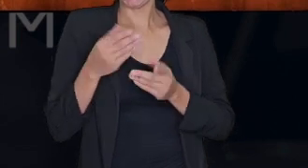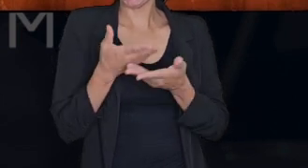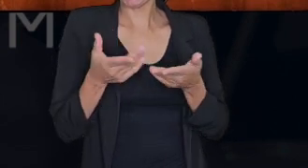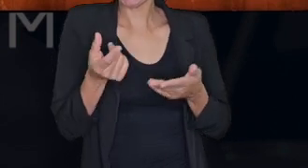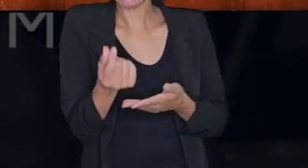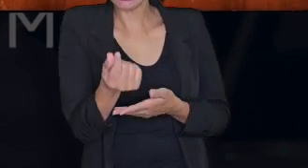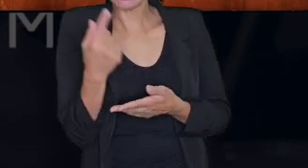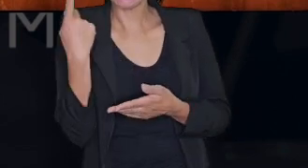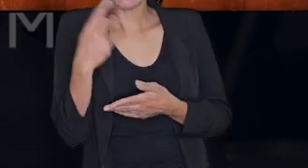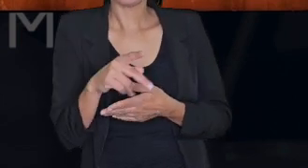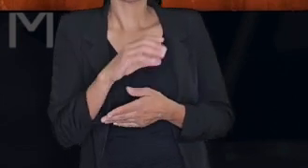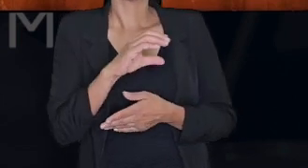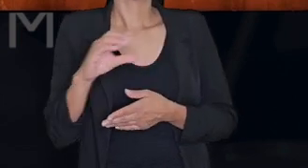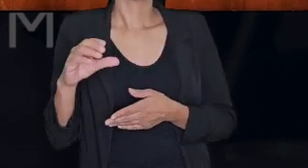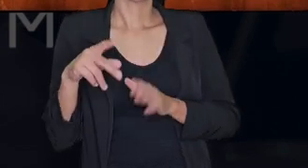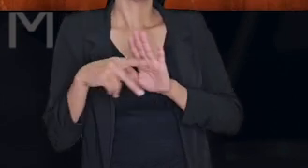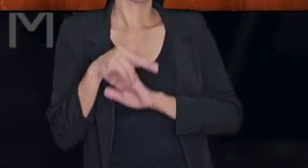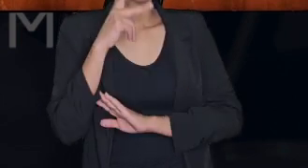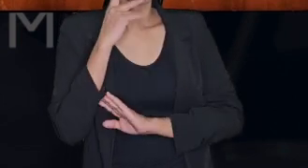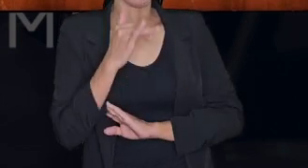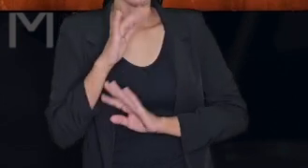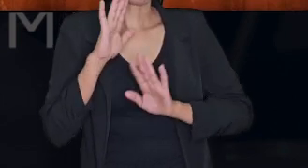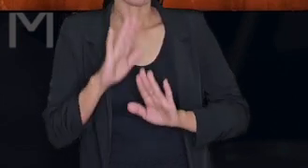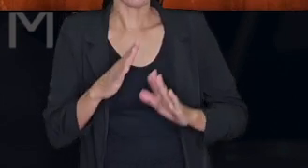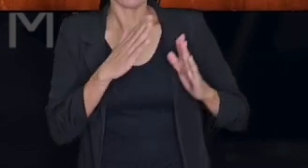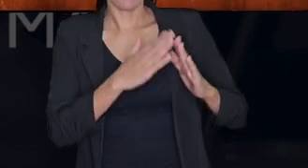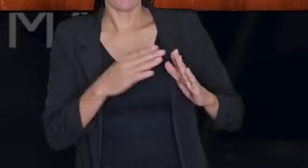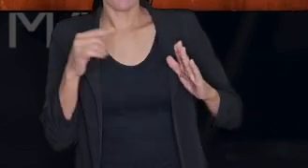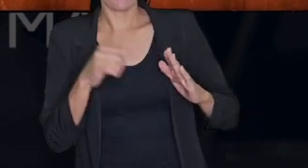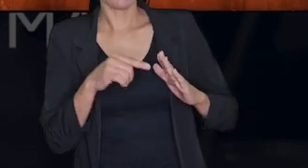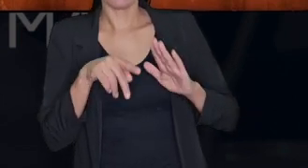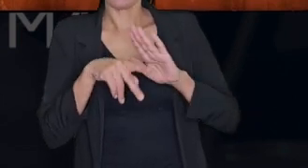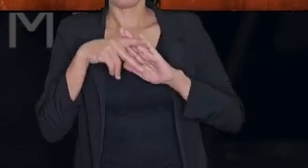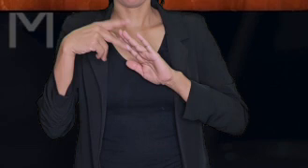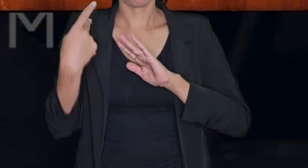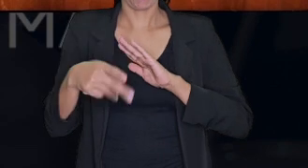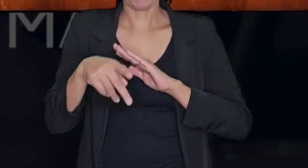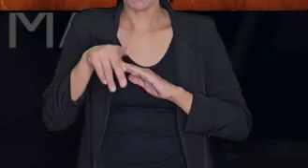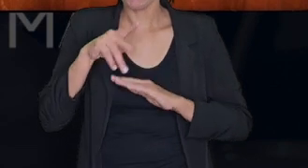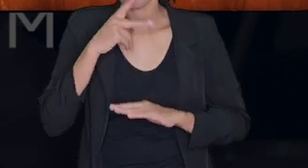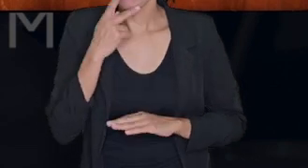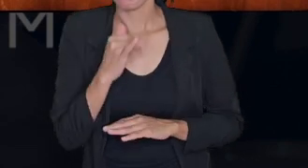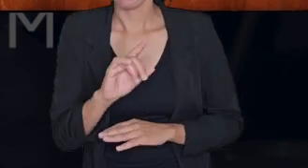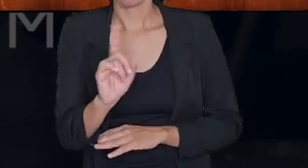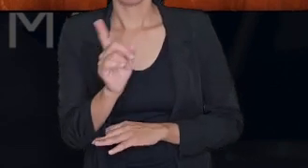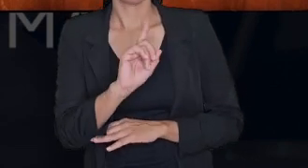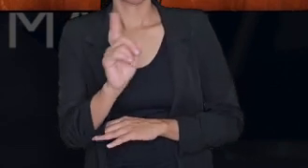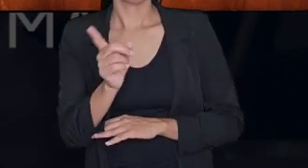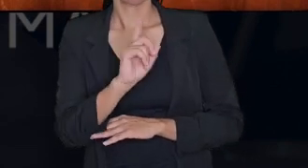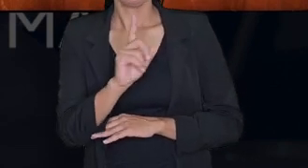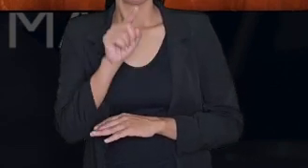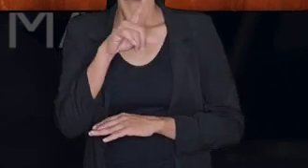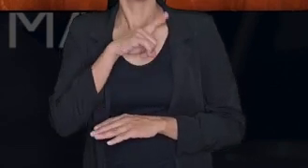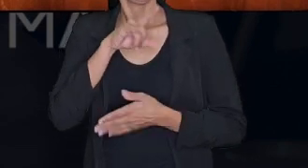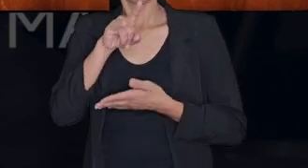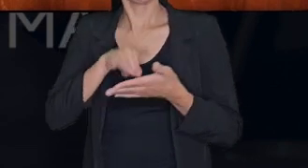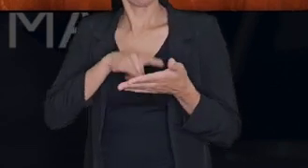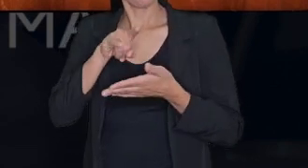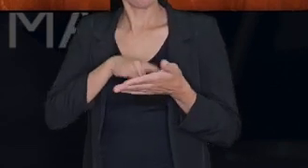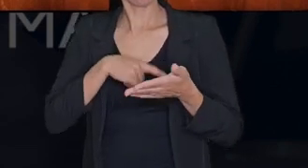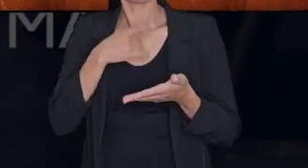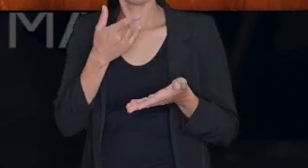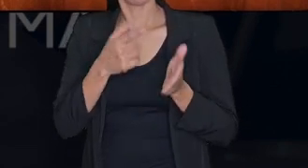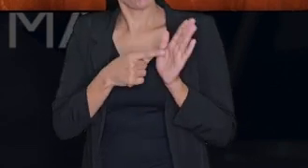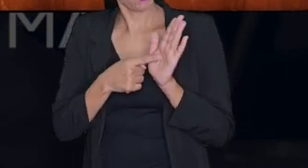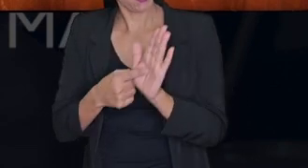gente vai ser até tributado por todo esse saldo credor na conta de papai. Só que esse imóvel não é de papai.